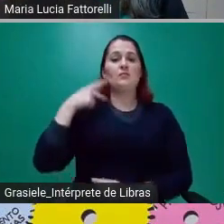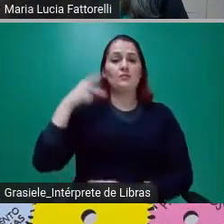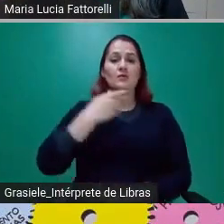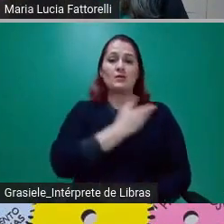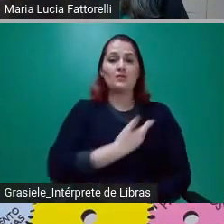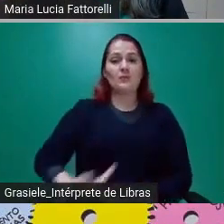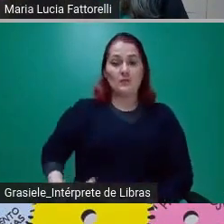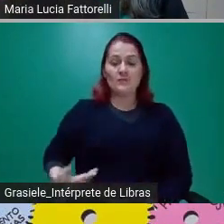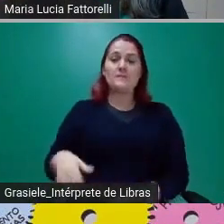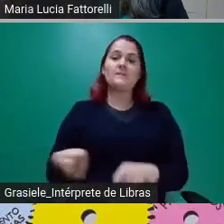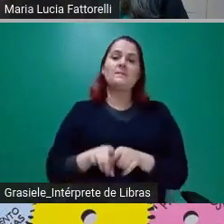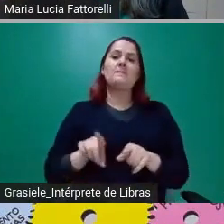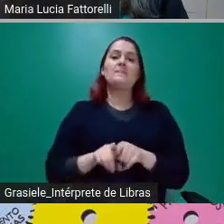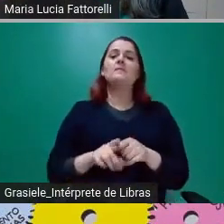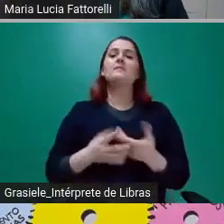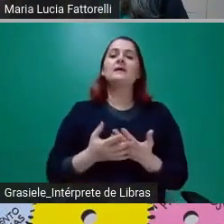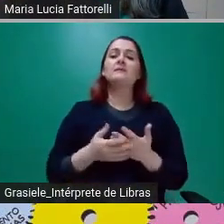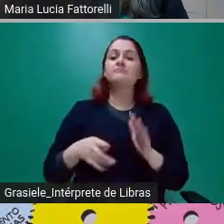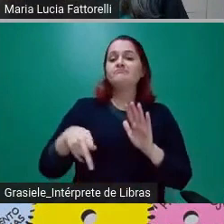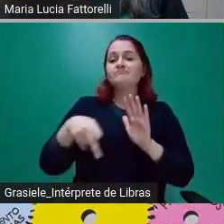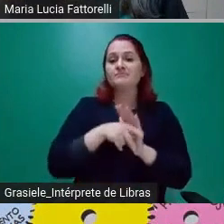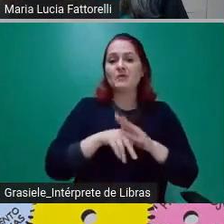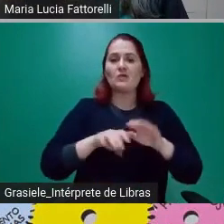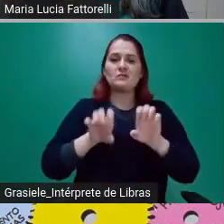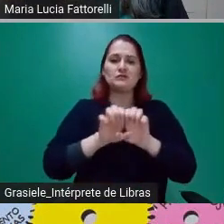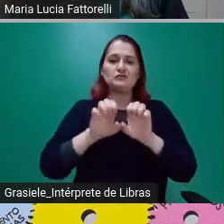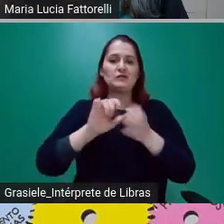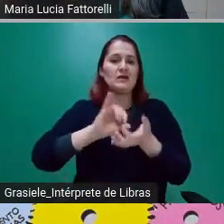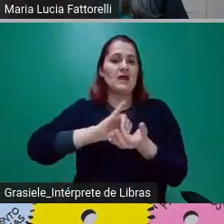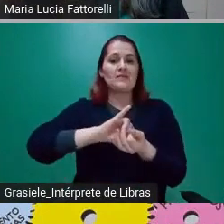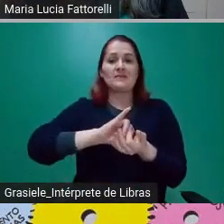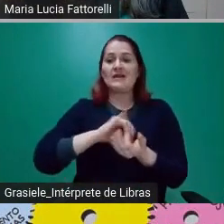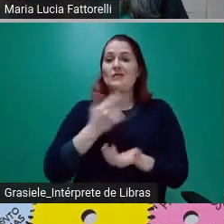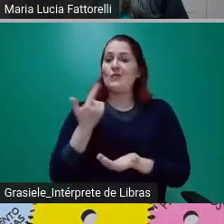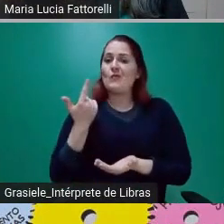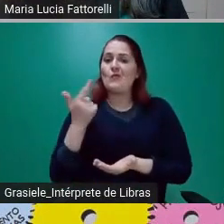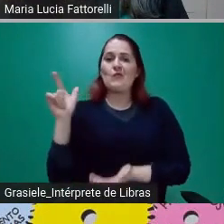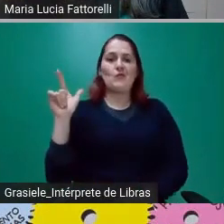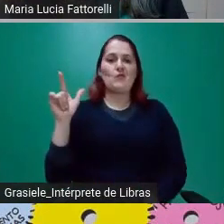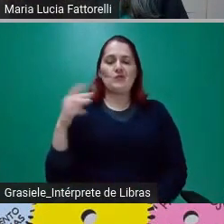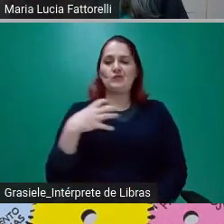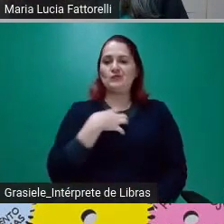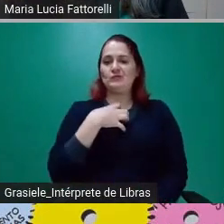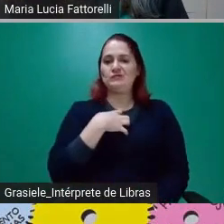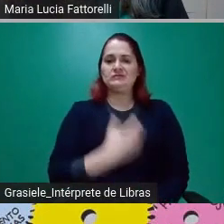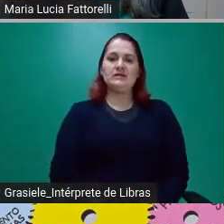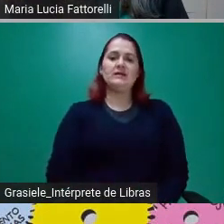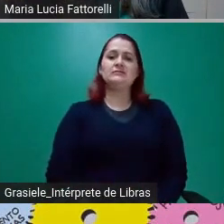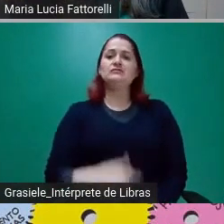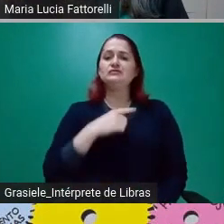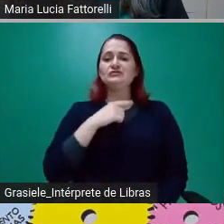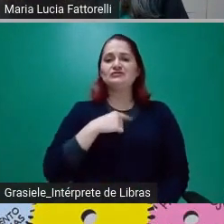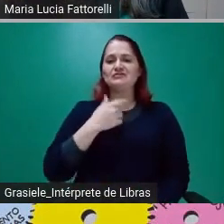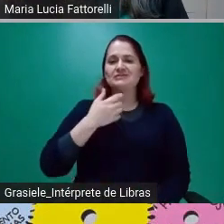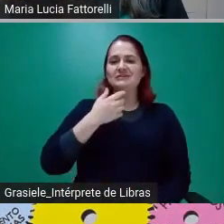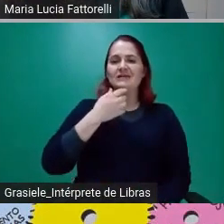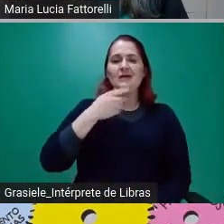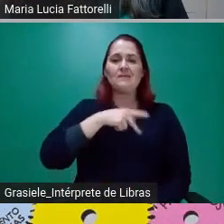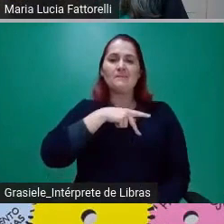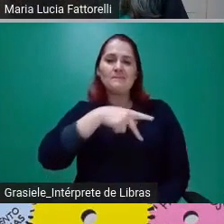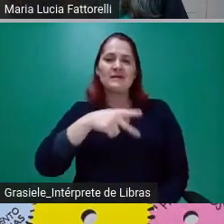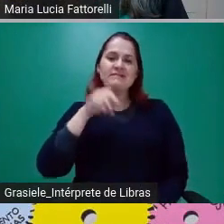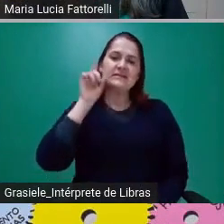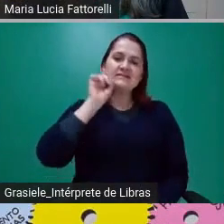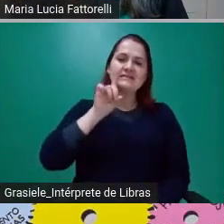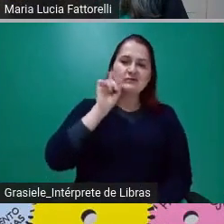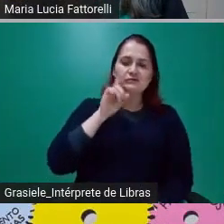mas o processo estrutural do capitalismo era outro. Era o processo do Reagan, da Margaret Thatcher, do Estado mínimo,